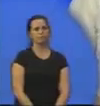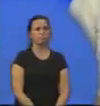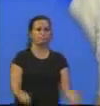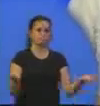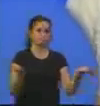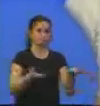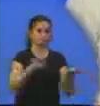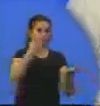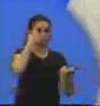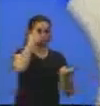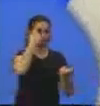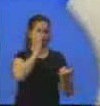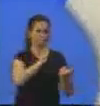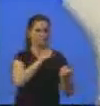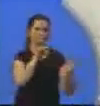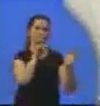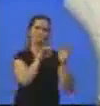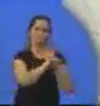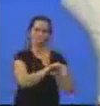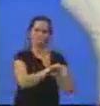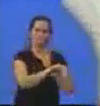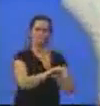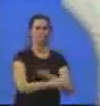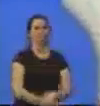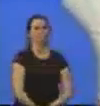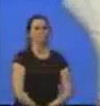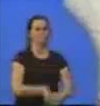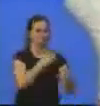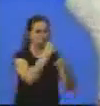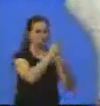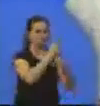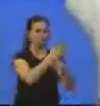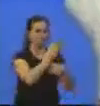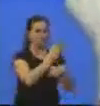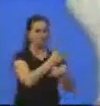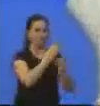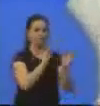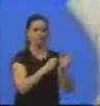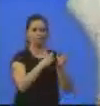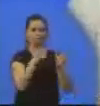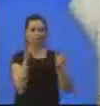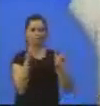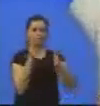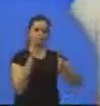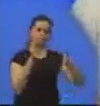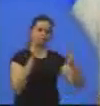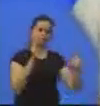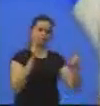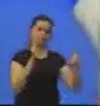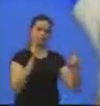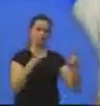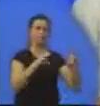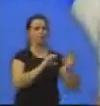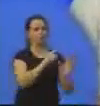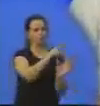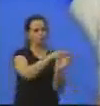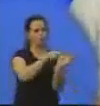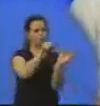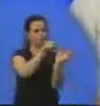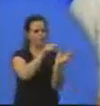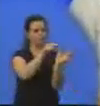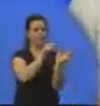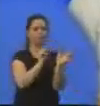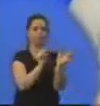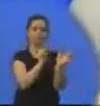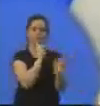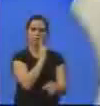E aí, pensou na nossa interatividade? Determinou o intervalo onde essa função tem concavidade para cima? Vamos ver